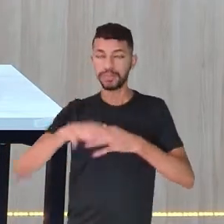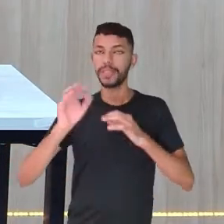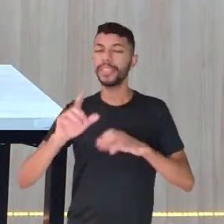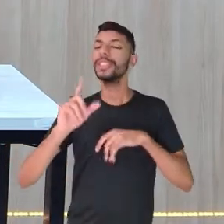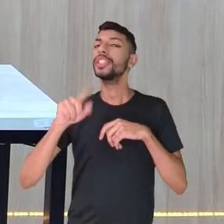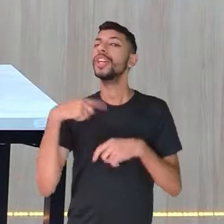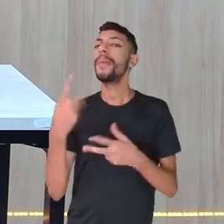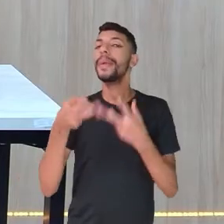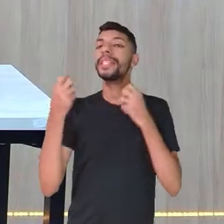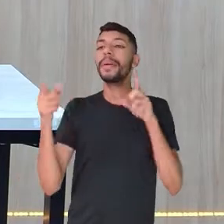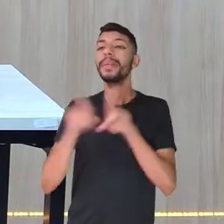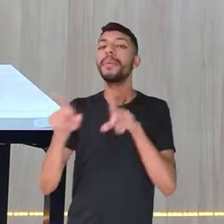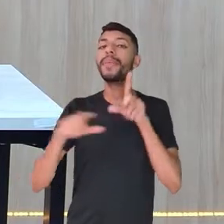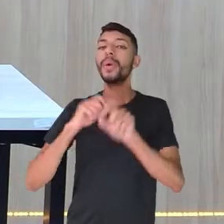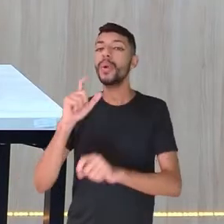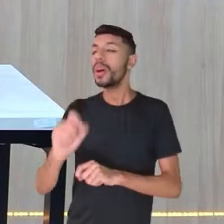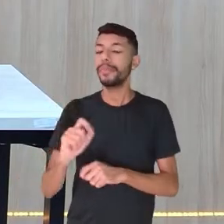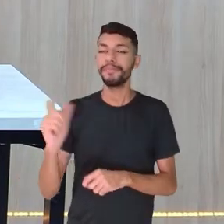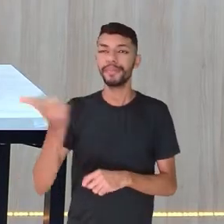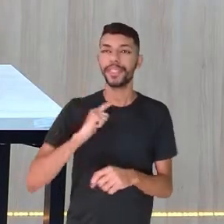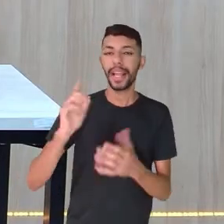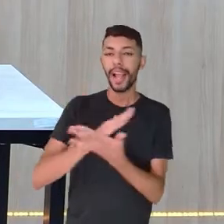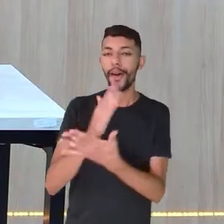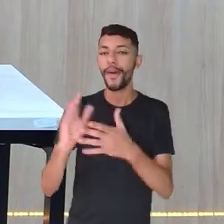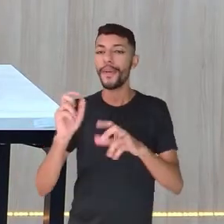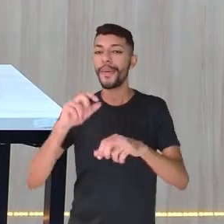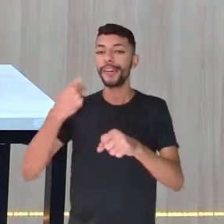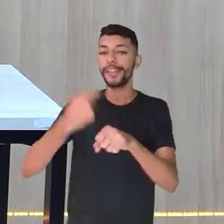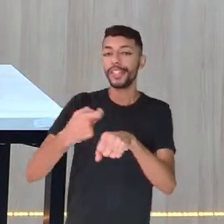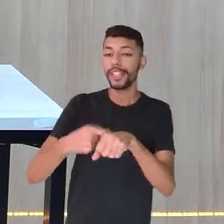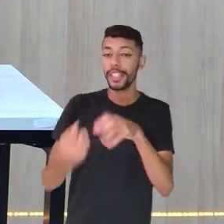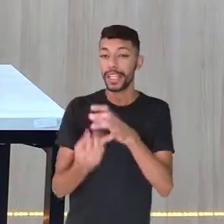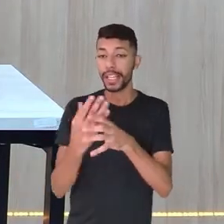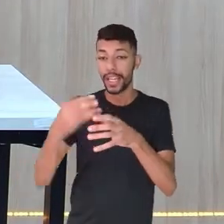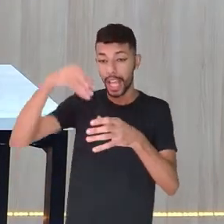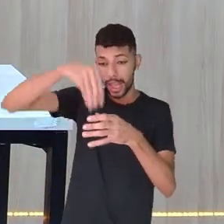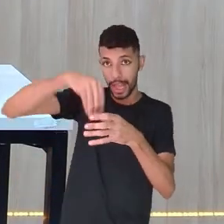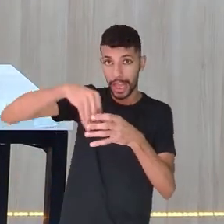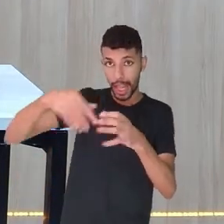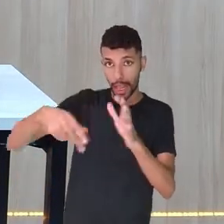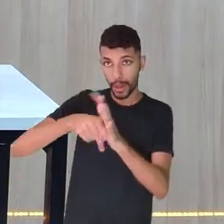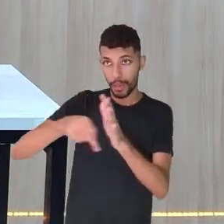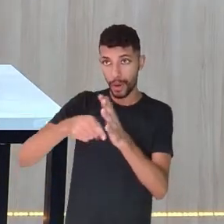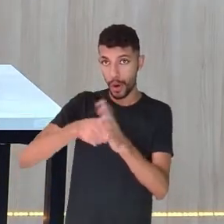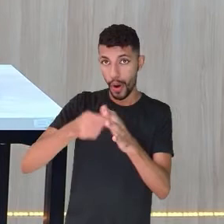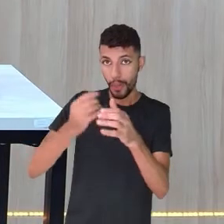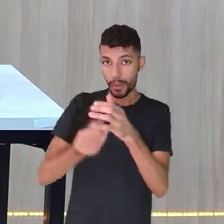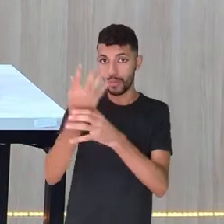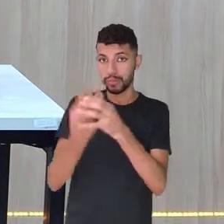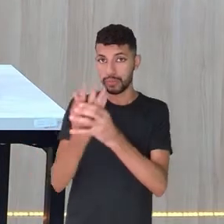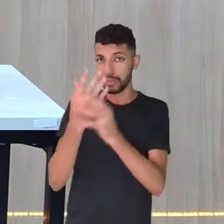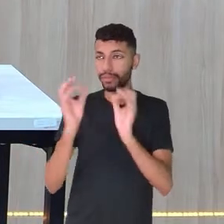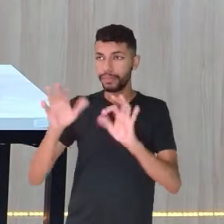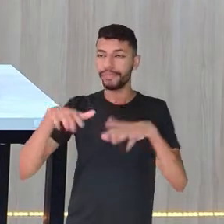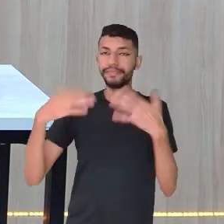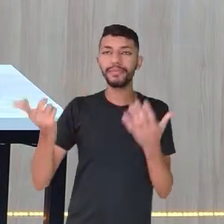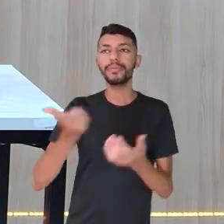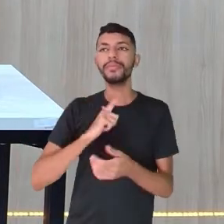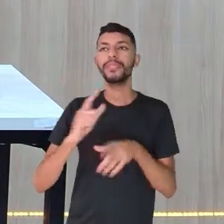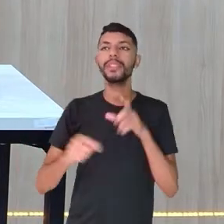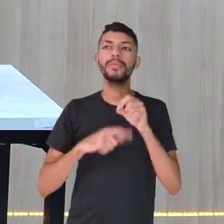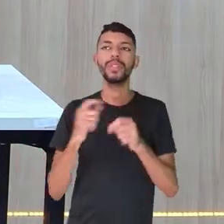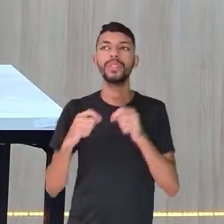que existem rochas magmáticas que se formam dentro do vulcão, na parte interna do vulcão. Então, aí nós temos o ponto